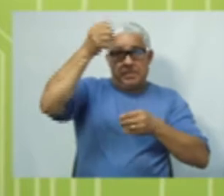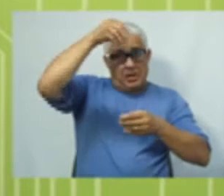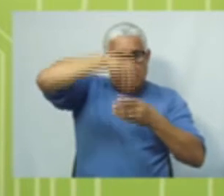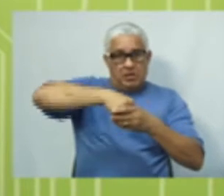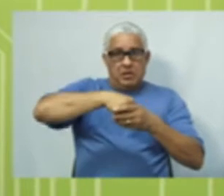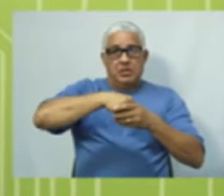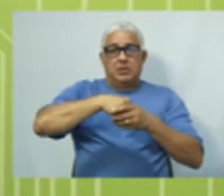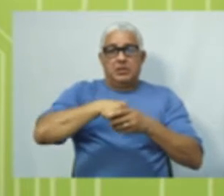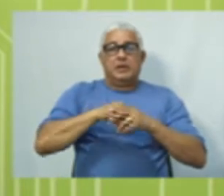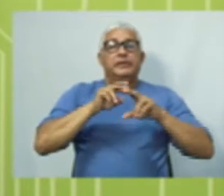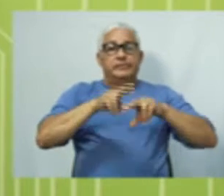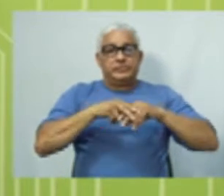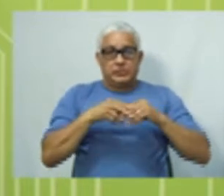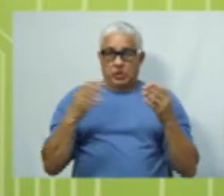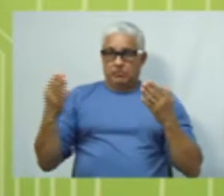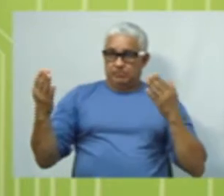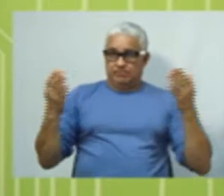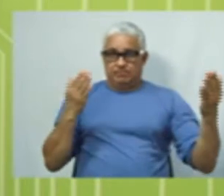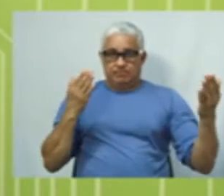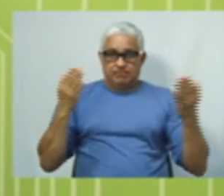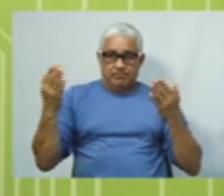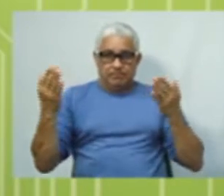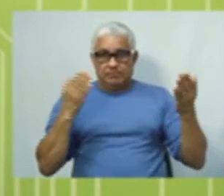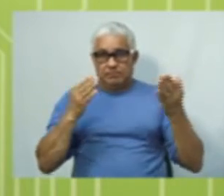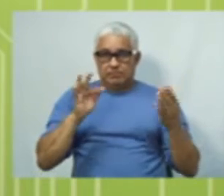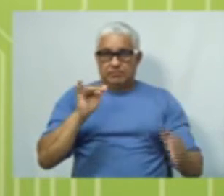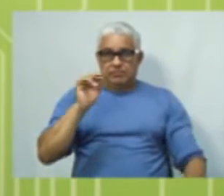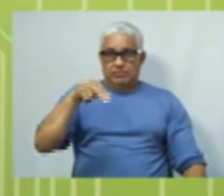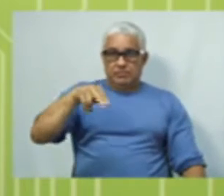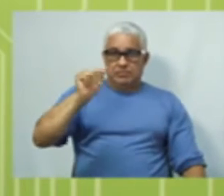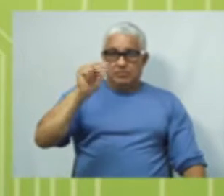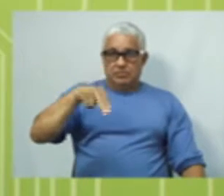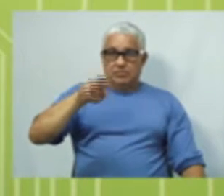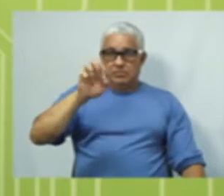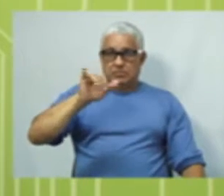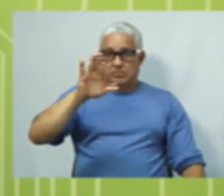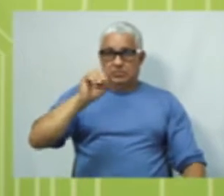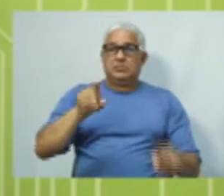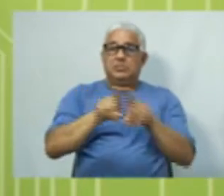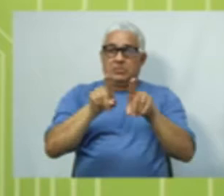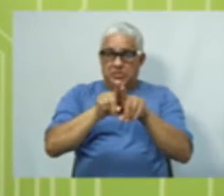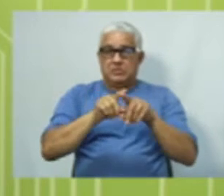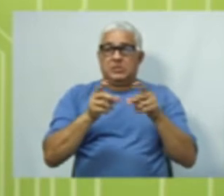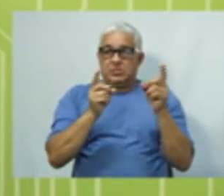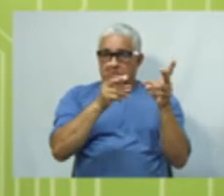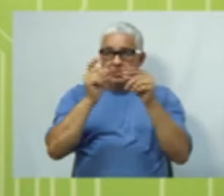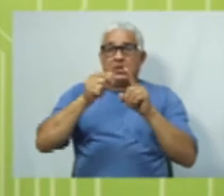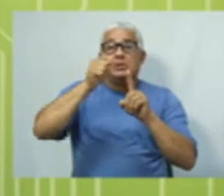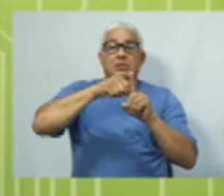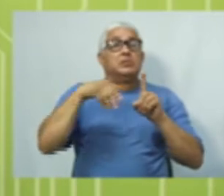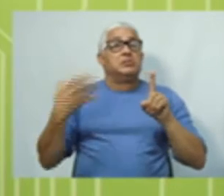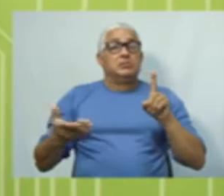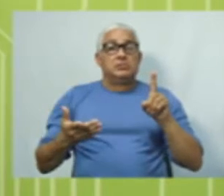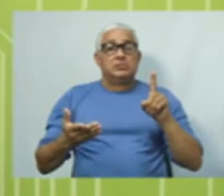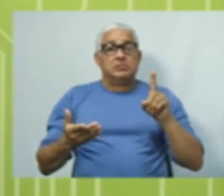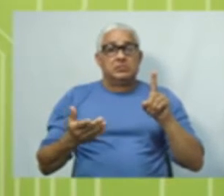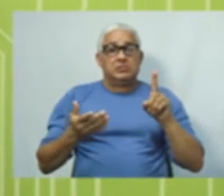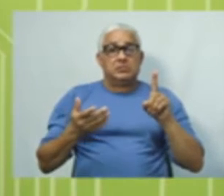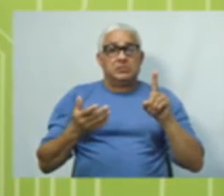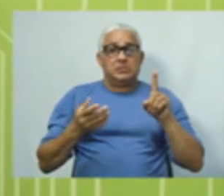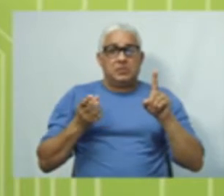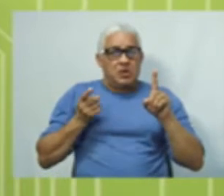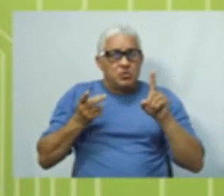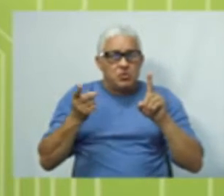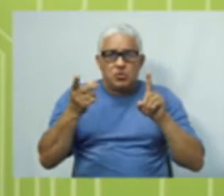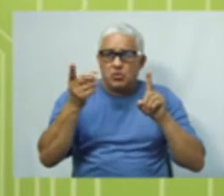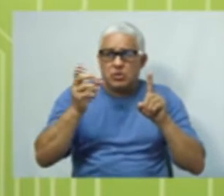internamente, por meio de análises financeiras, de vendas, ele sabe em que mês ele faturou mais ou